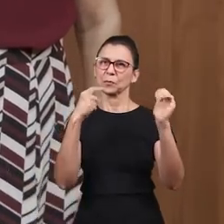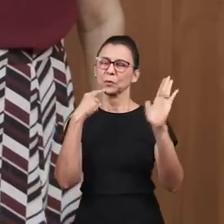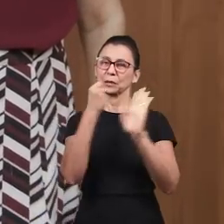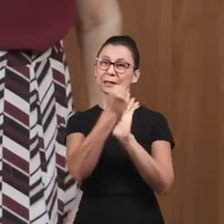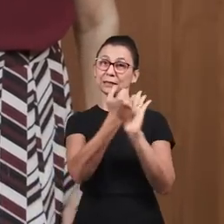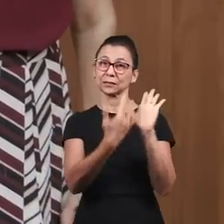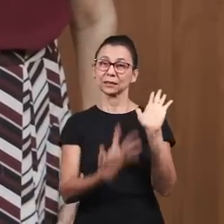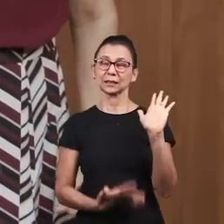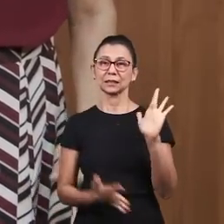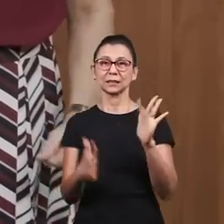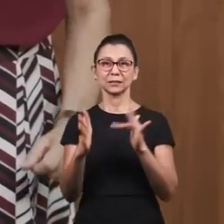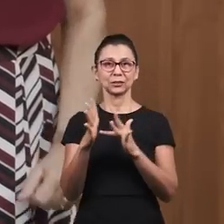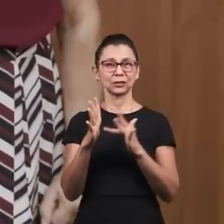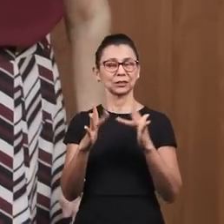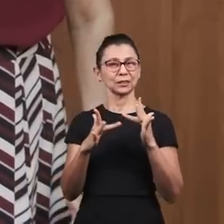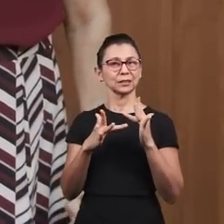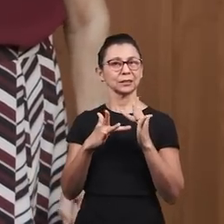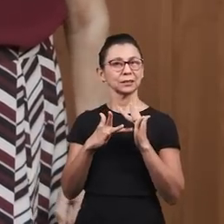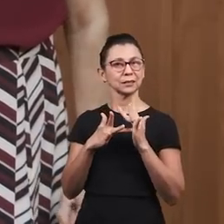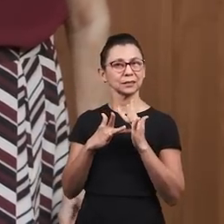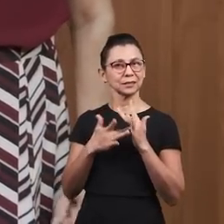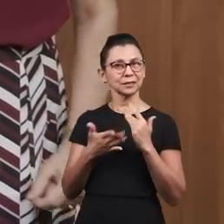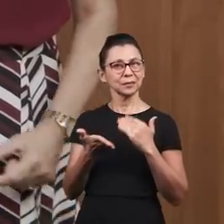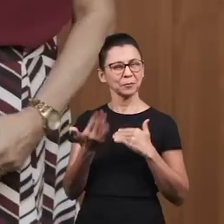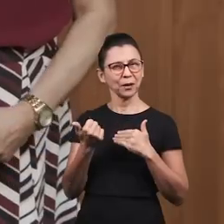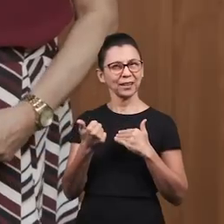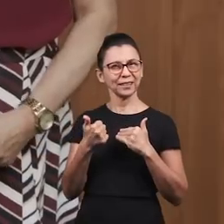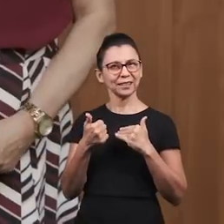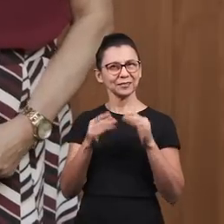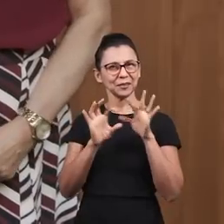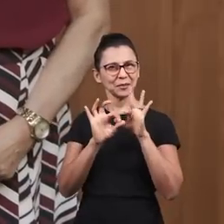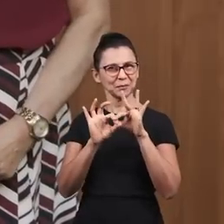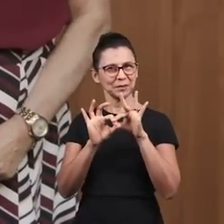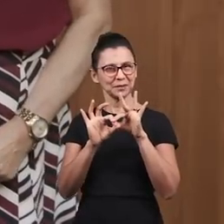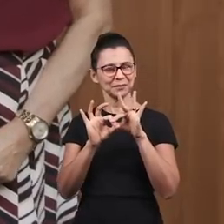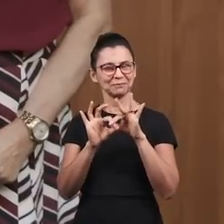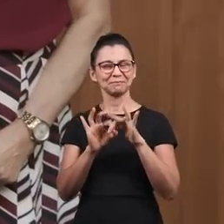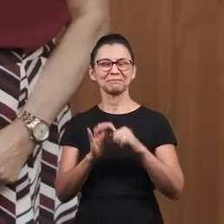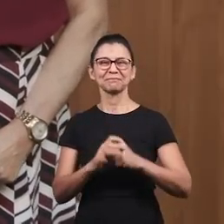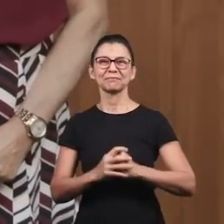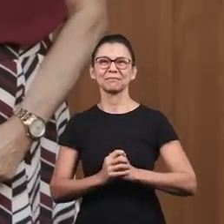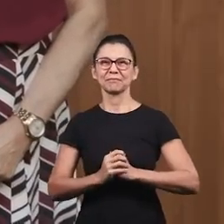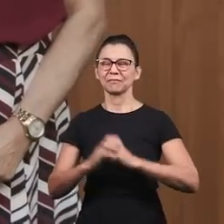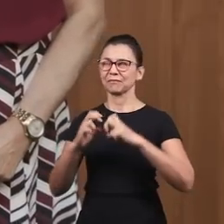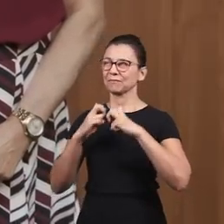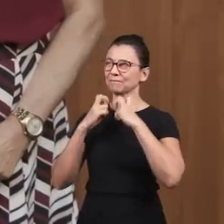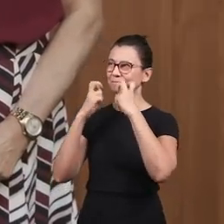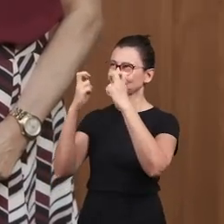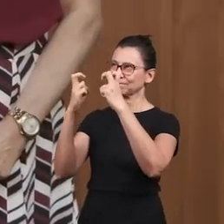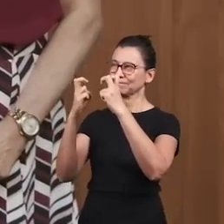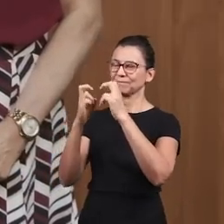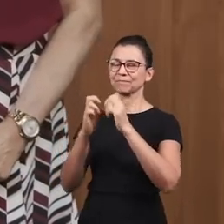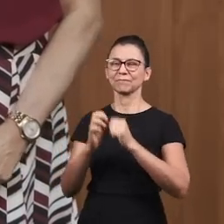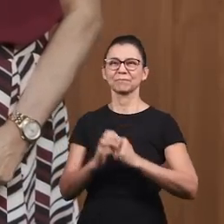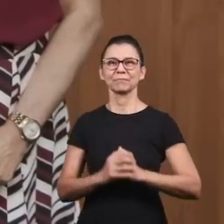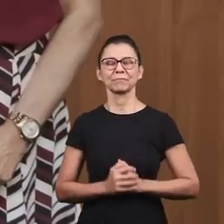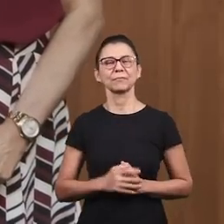clamando pelo poder que há no sangue de Jesus. Vamos fechar os nossos olhos e fazer o